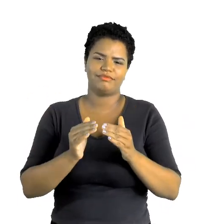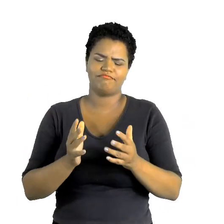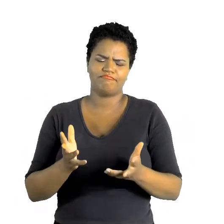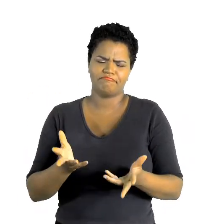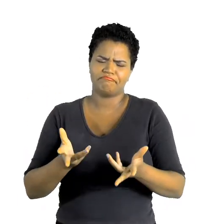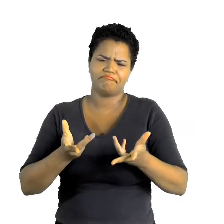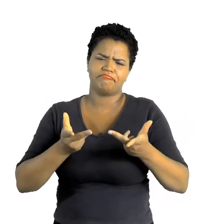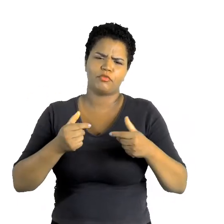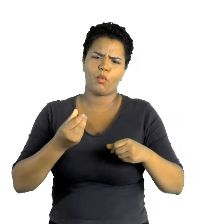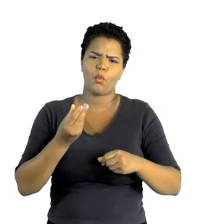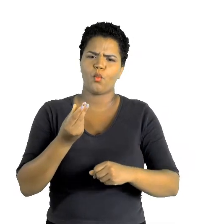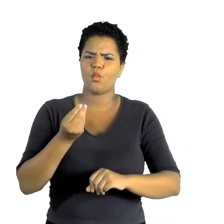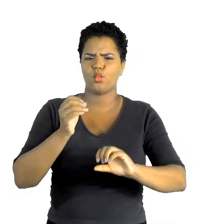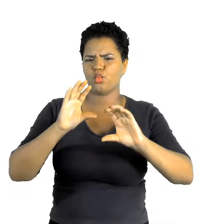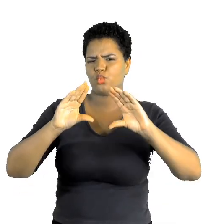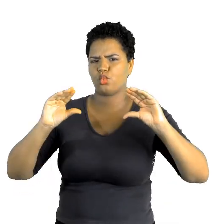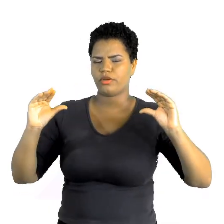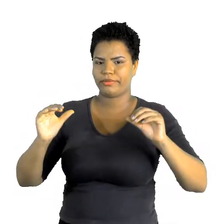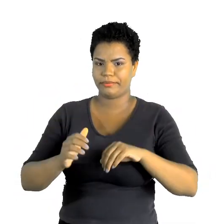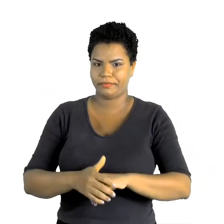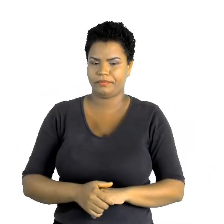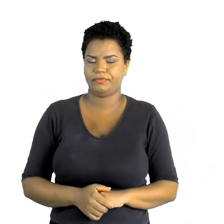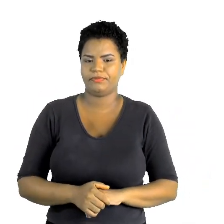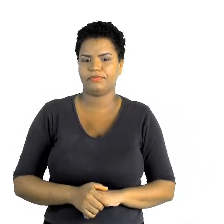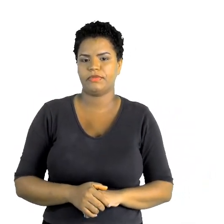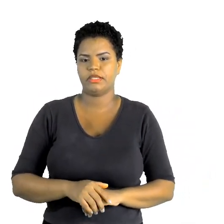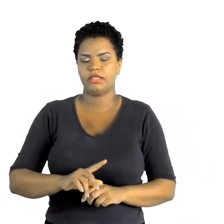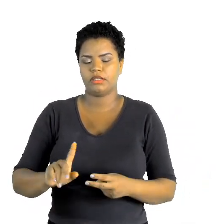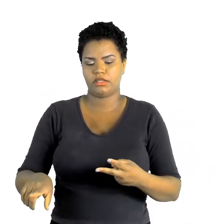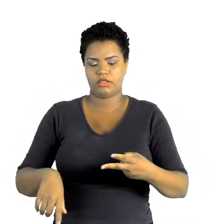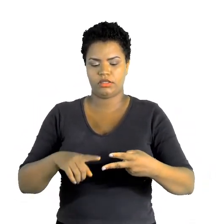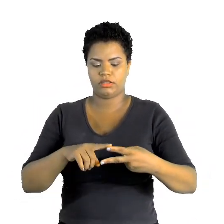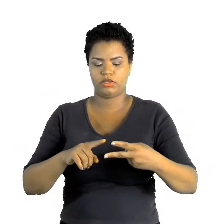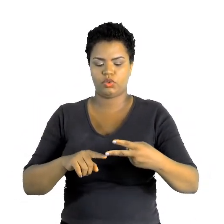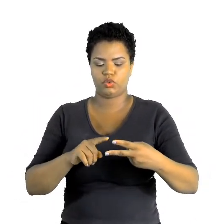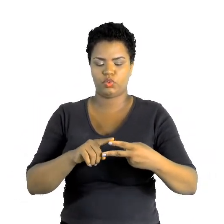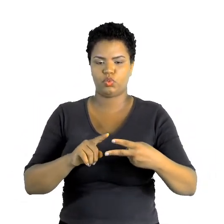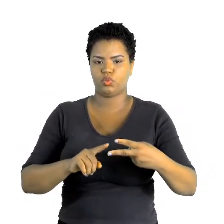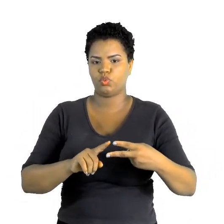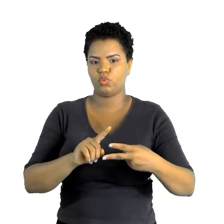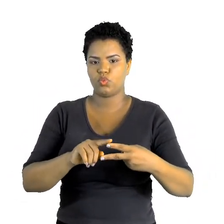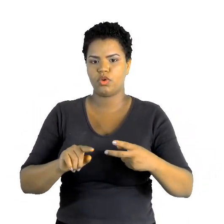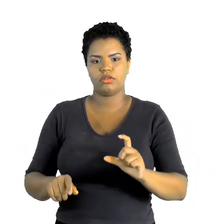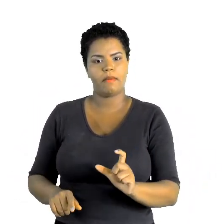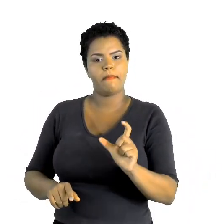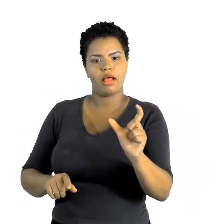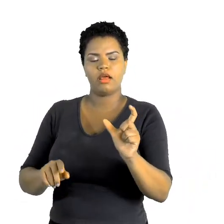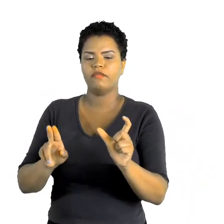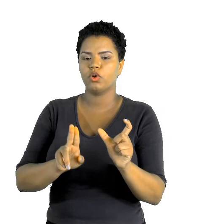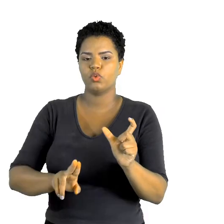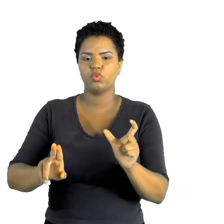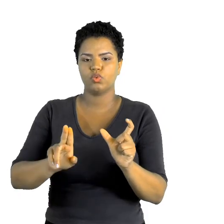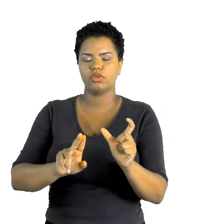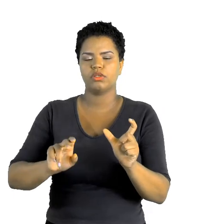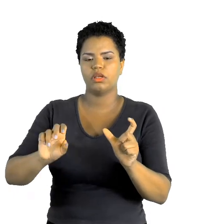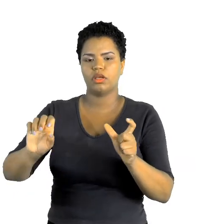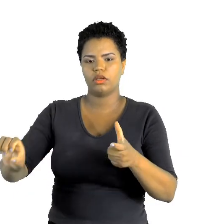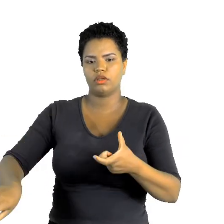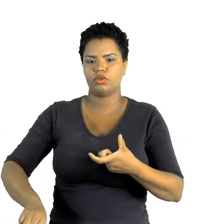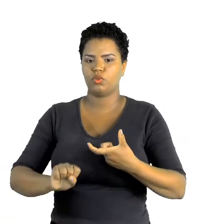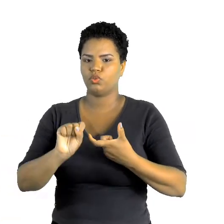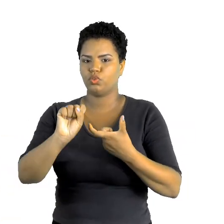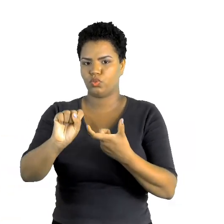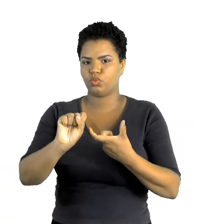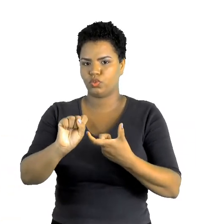muito confortável. Então, nós temos aí duas formações de palavras usando o nosso